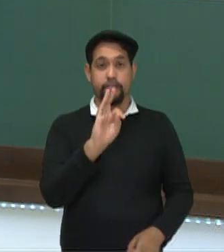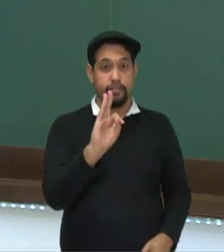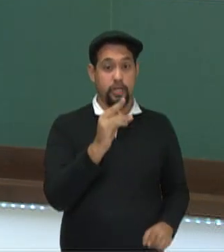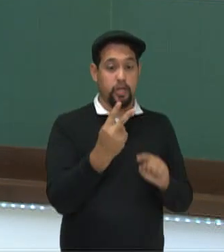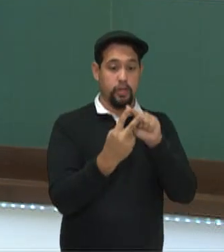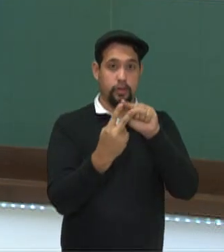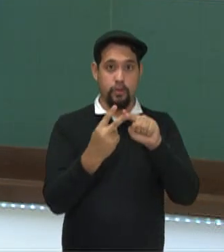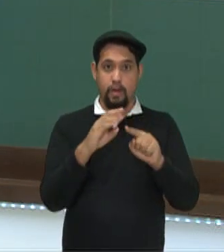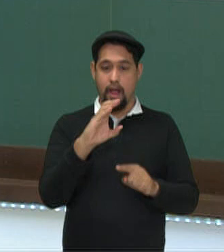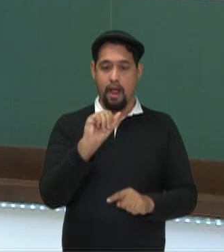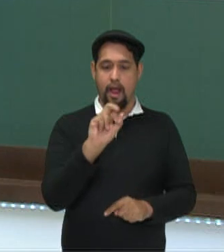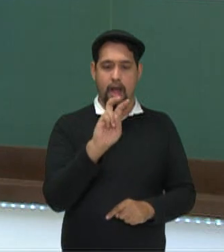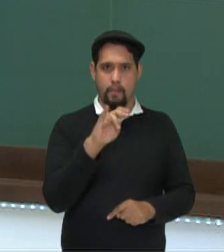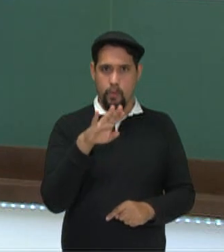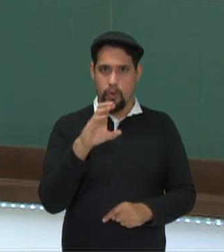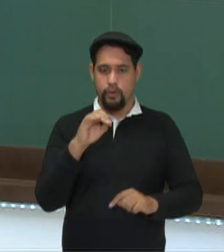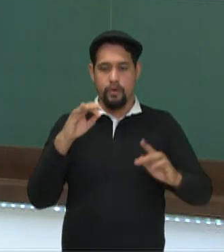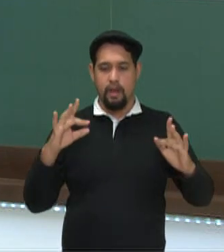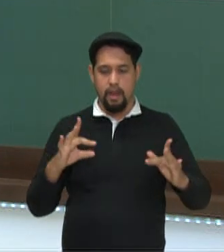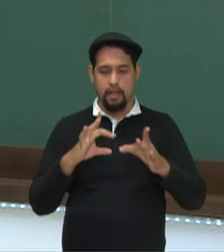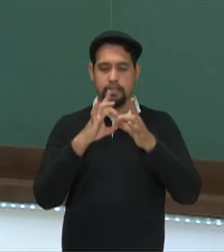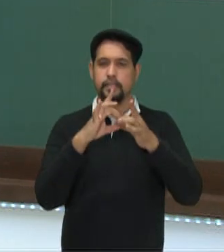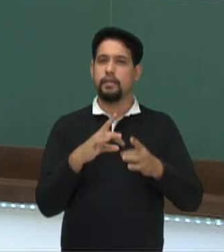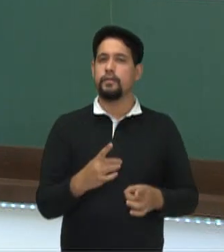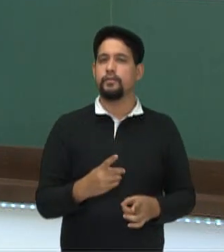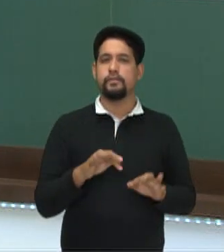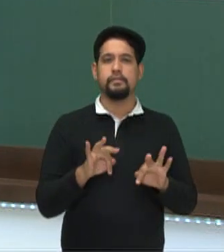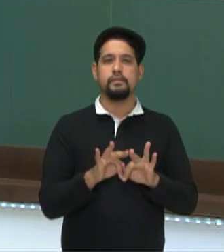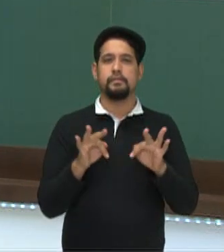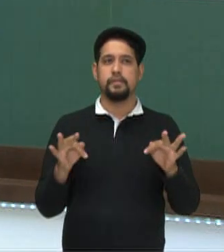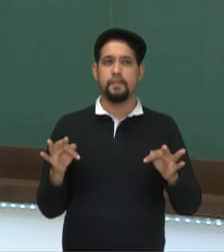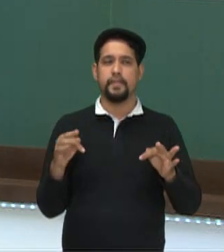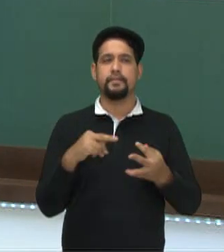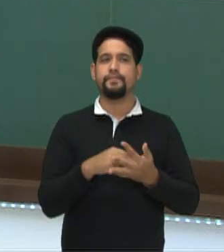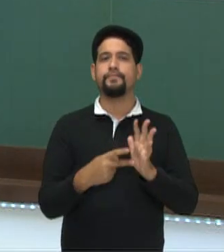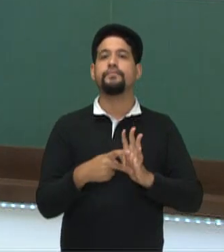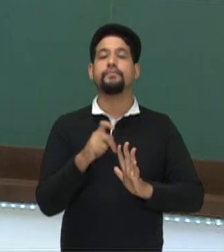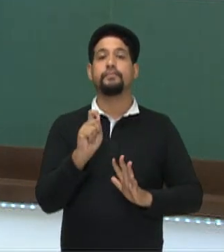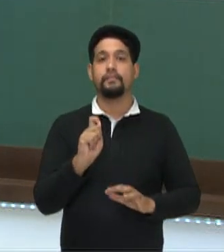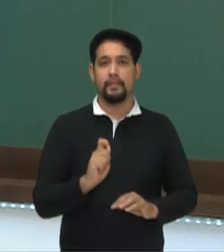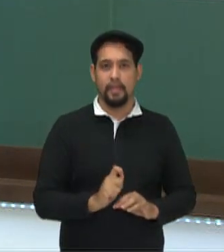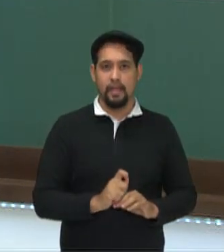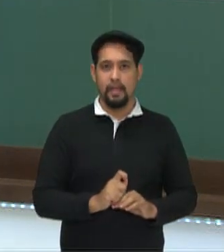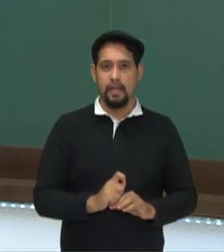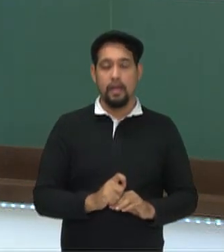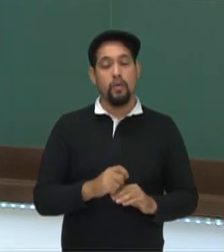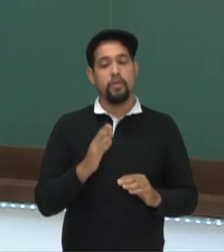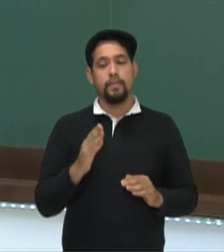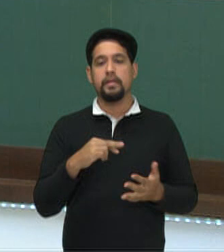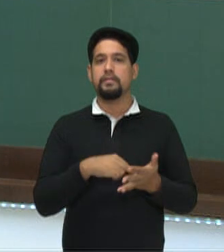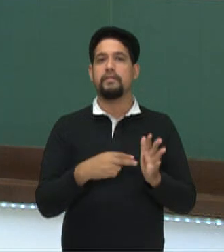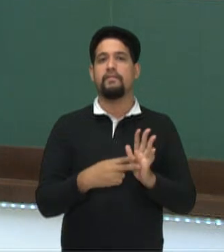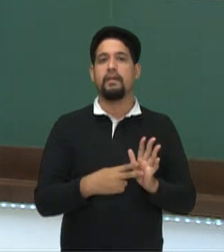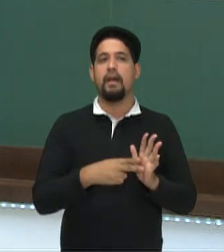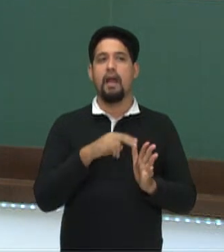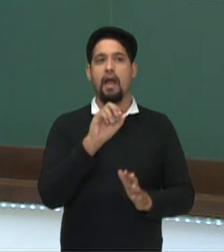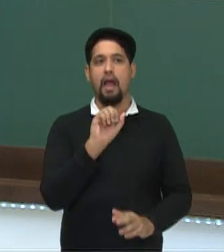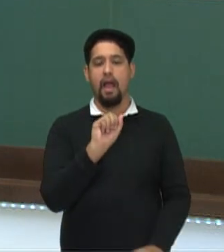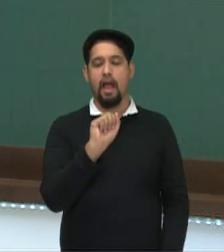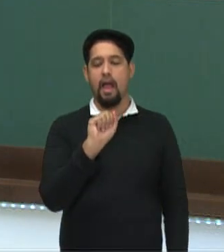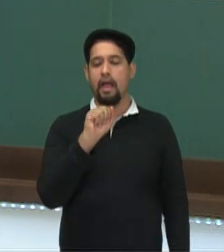et. Ligações simples entre os carbonos, então o intermediário é